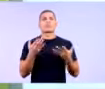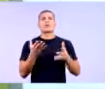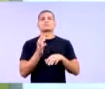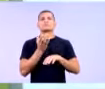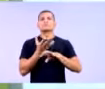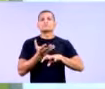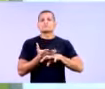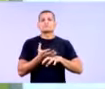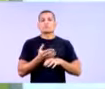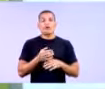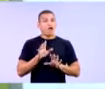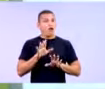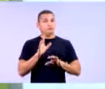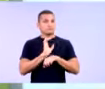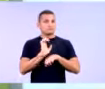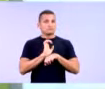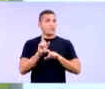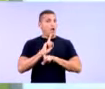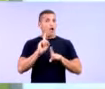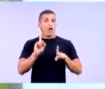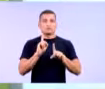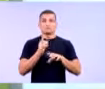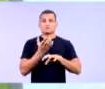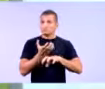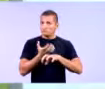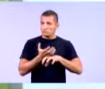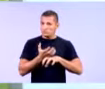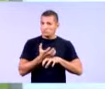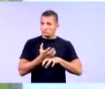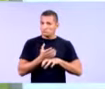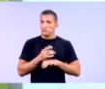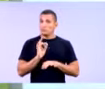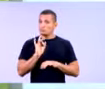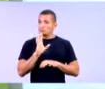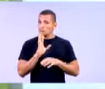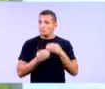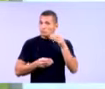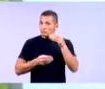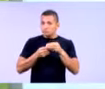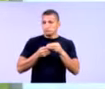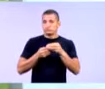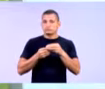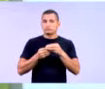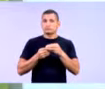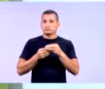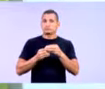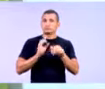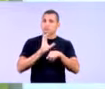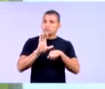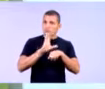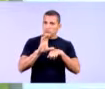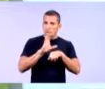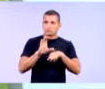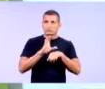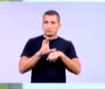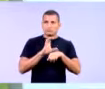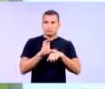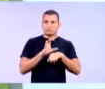O estágio ele não é uma disciplina, né? Ele compõe a matriz curricular do curso de vocês como núcleo